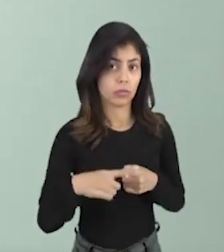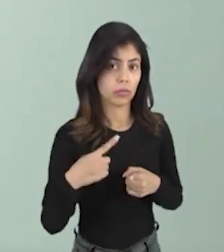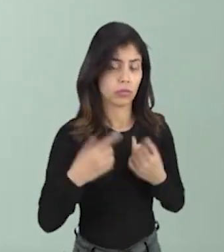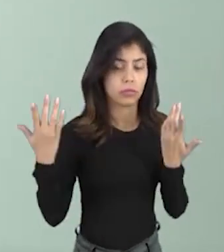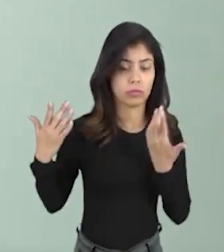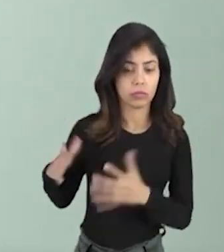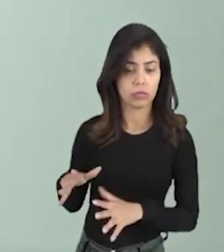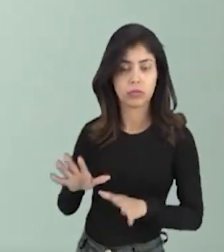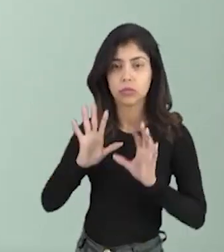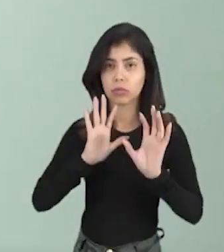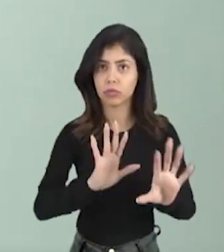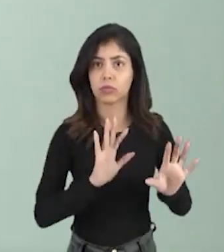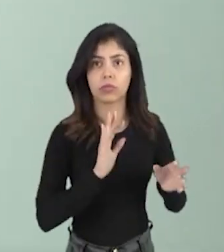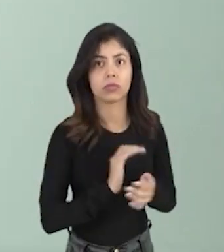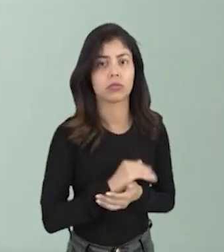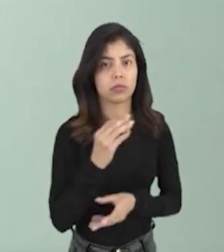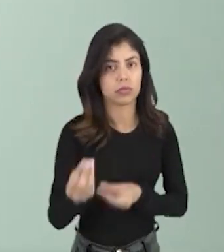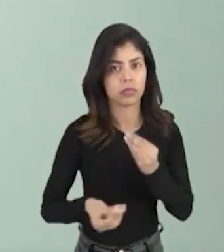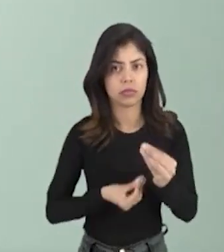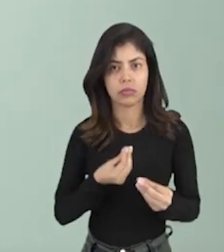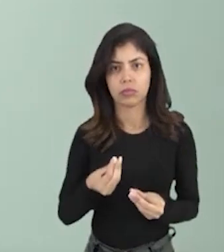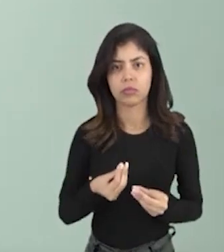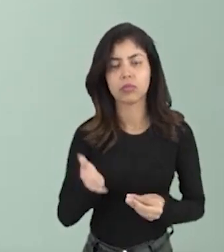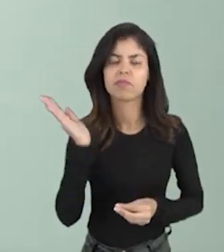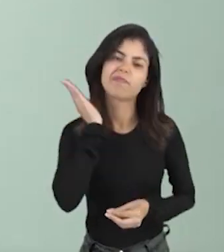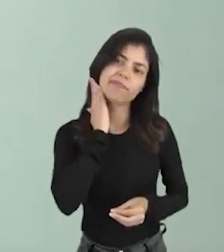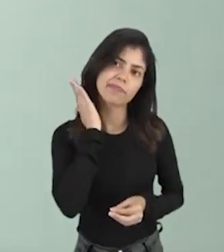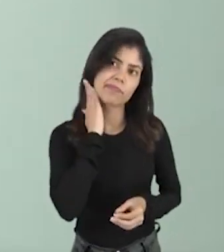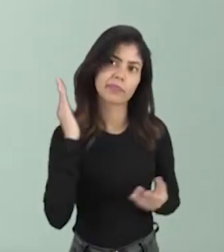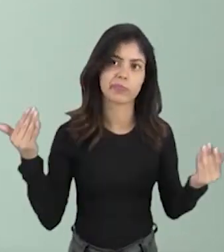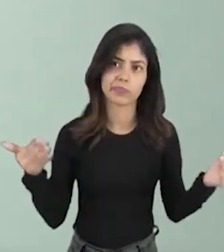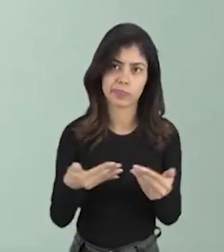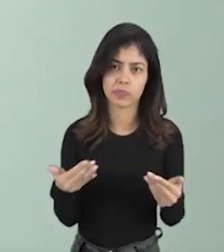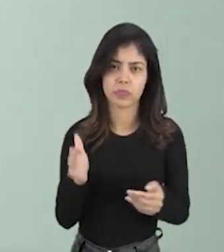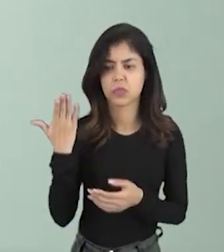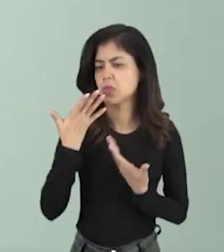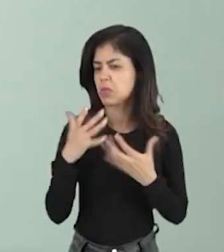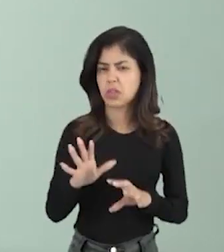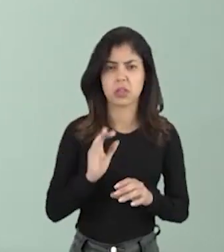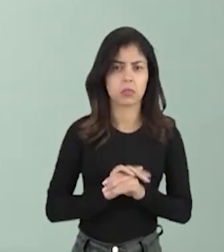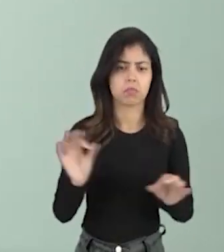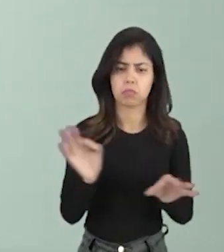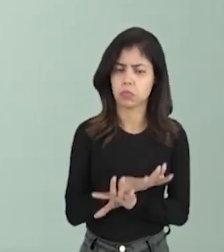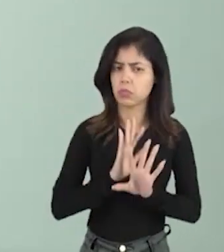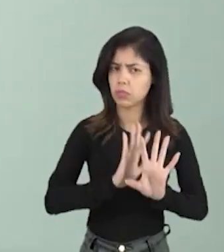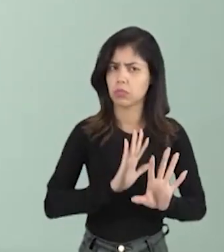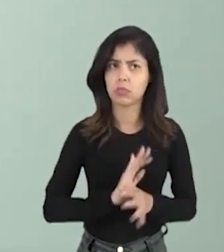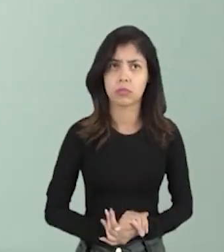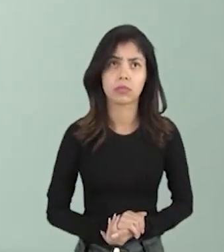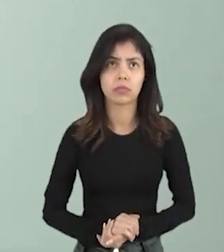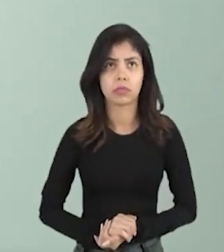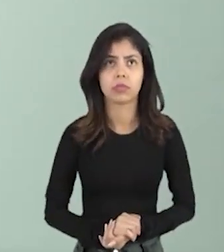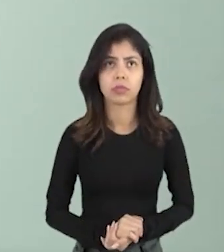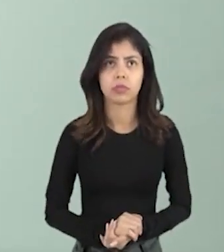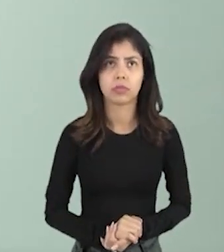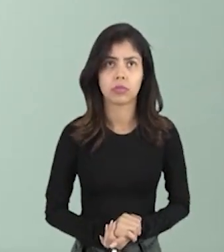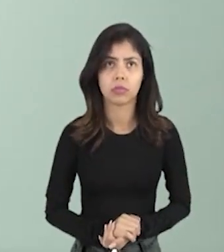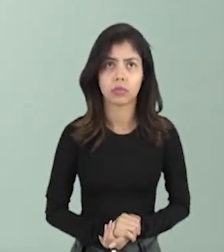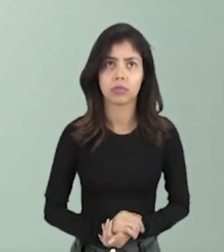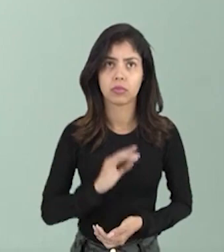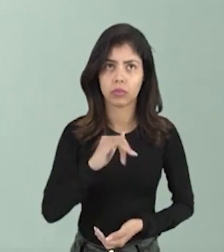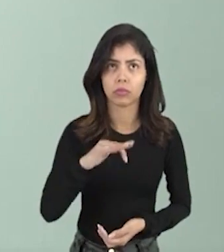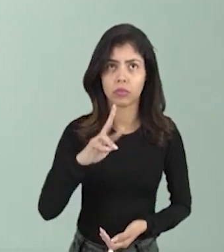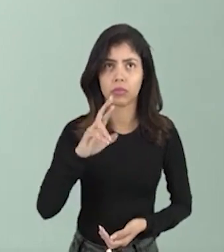que ele não quer, ele está, como nós podemos dizer, está preguiçoso hoje, ele não quer e pronto, e acabou-se. E aí na letra C nós